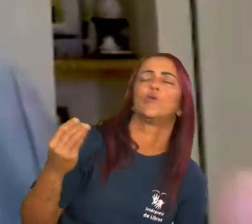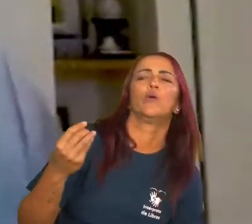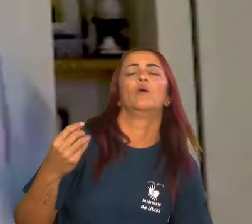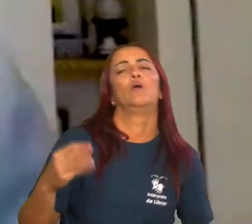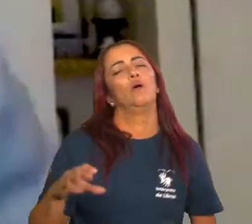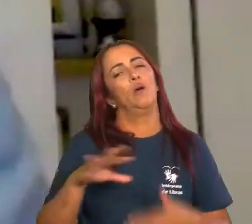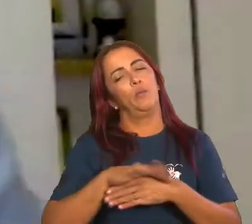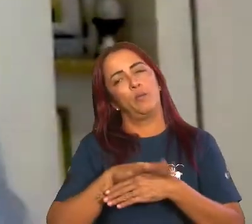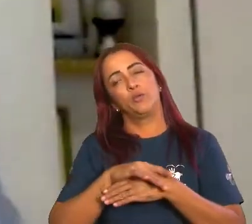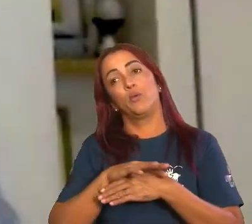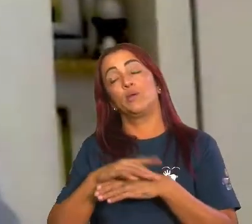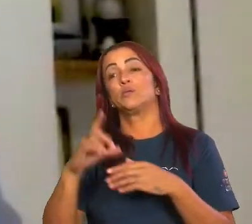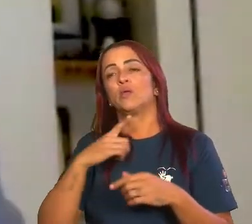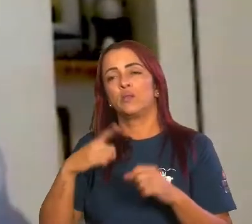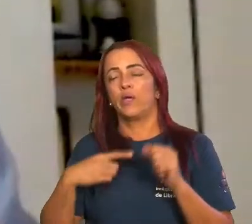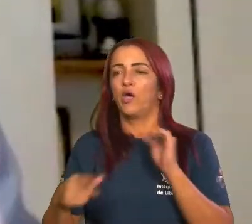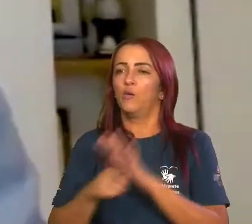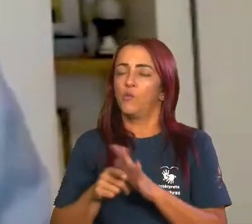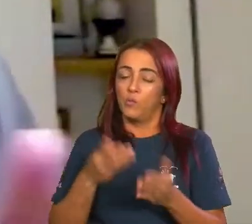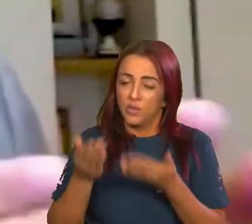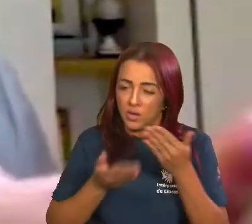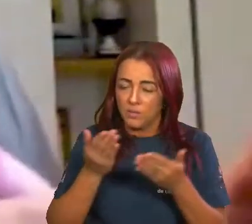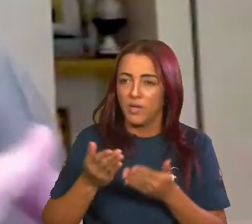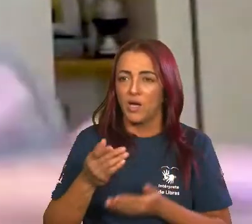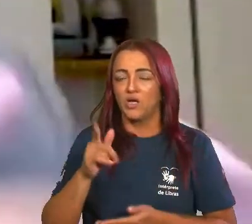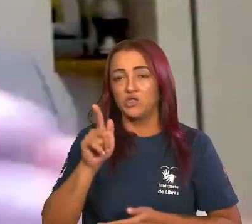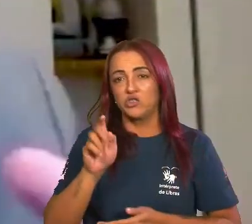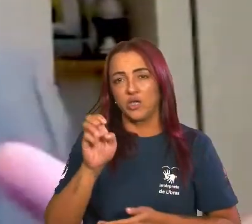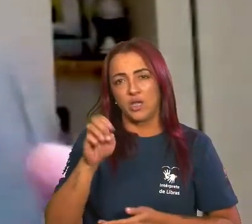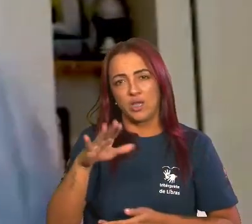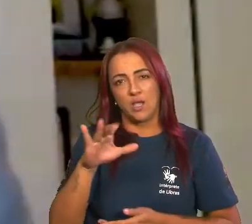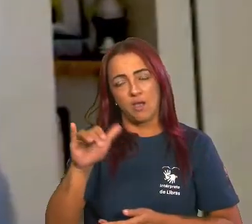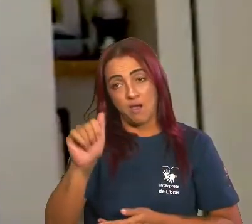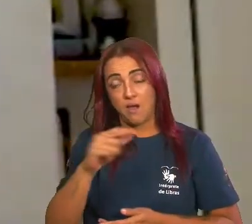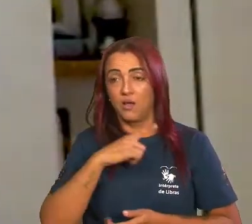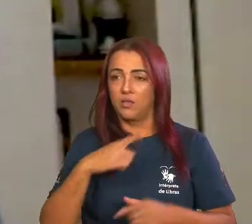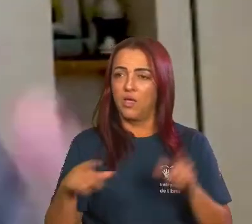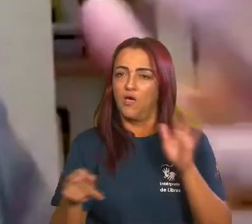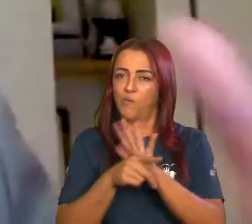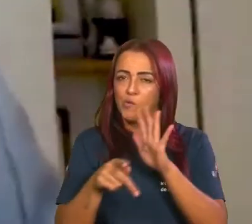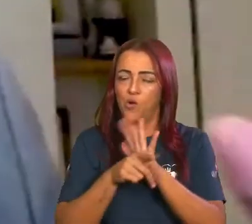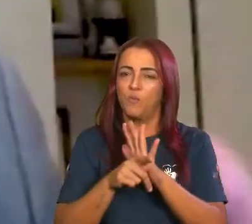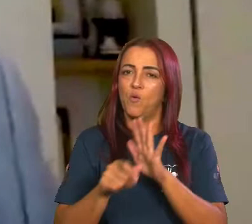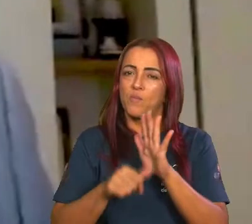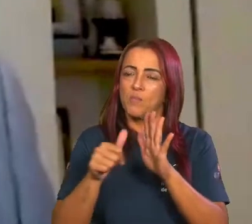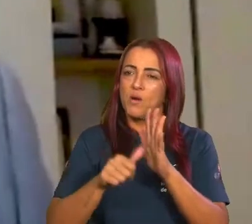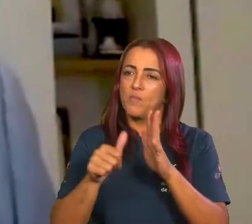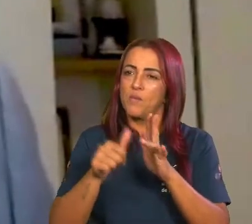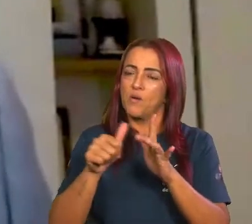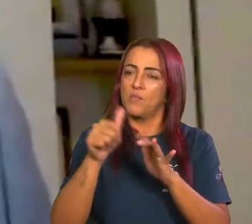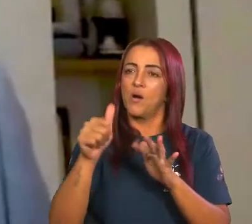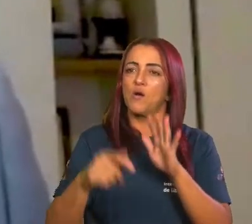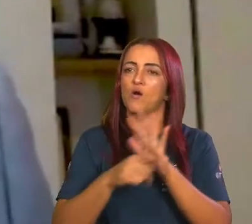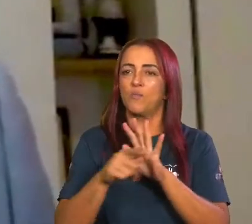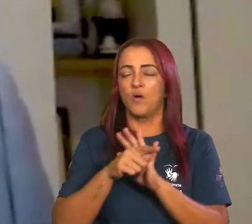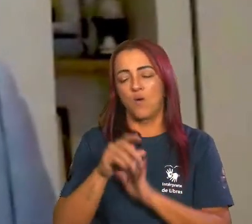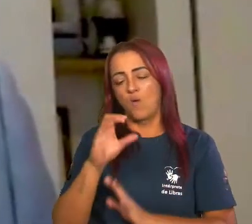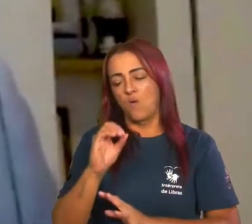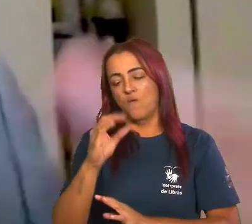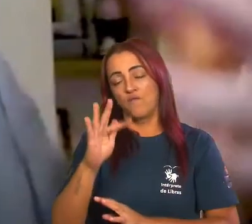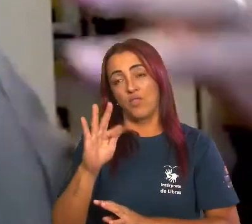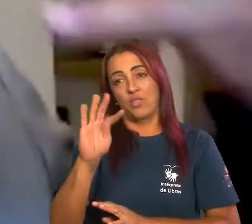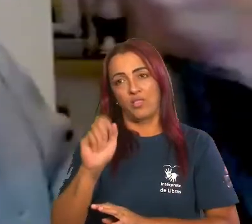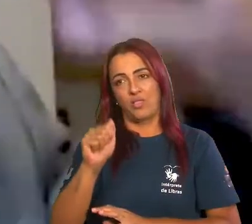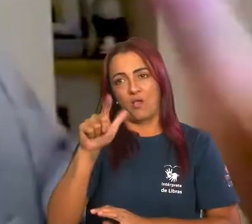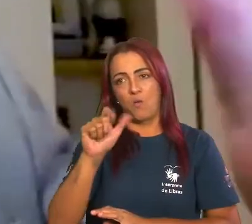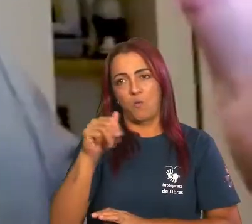doenças, terapia gênica, que começa a ter os seus primeiros passos. Eu lembro da primeira doença oftalmológica